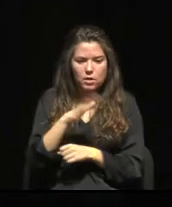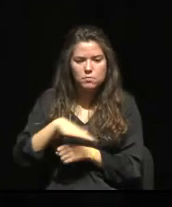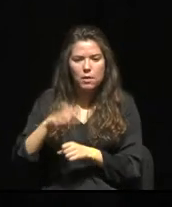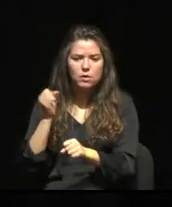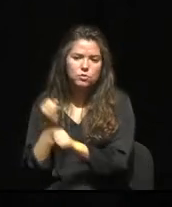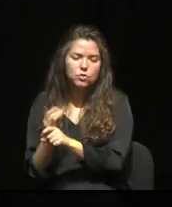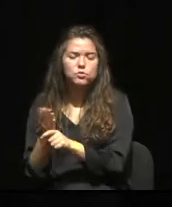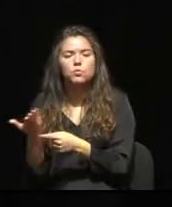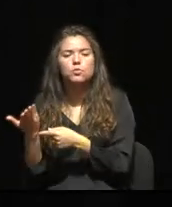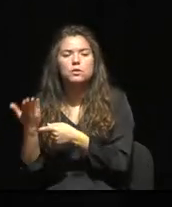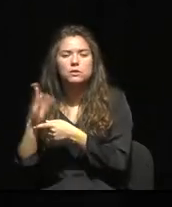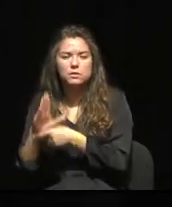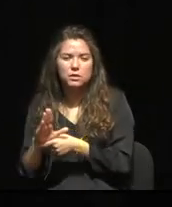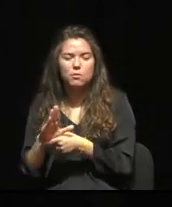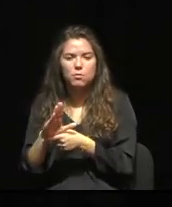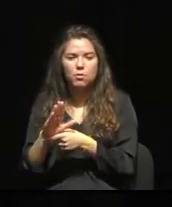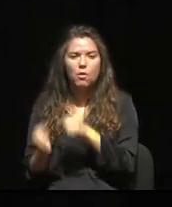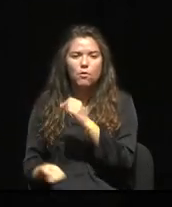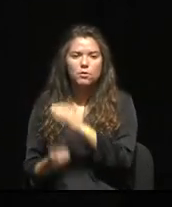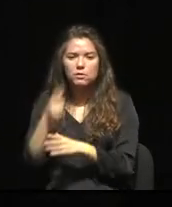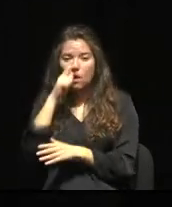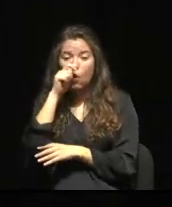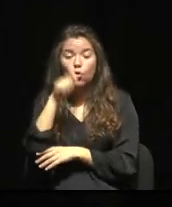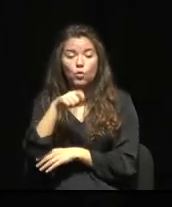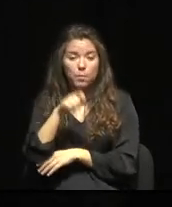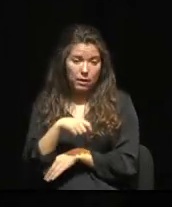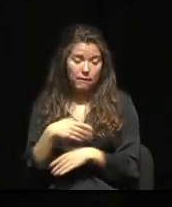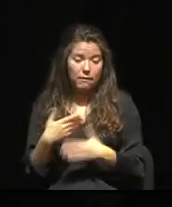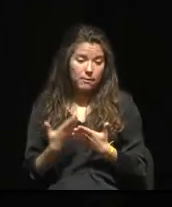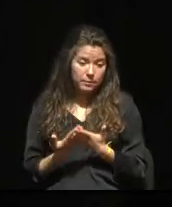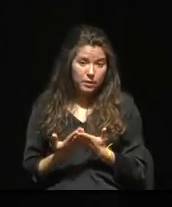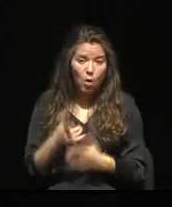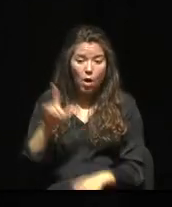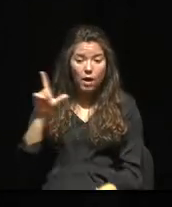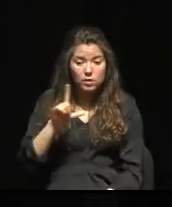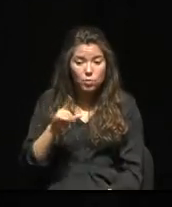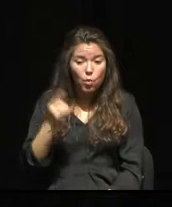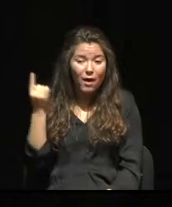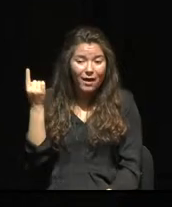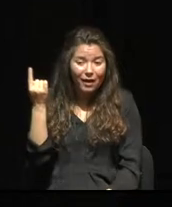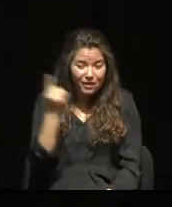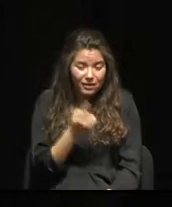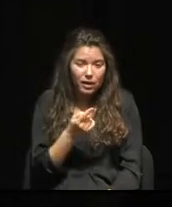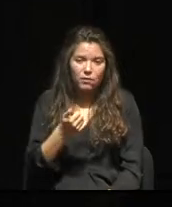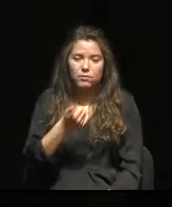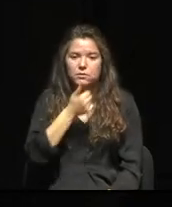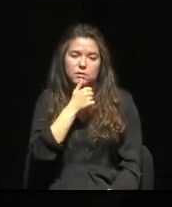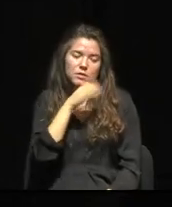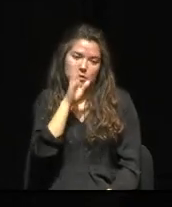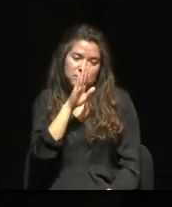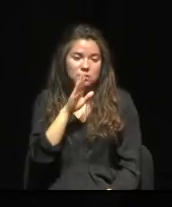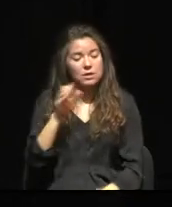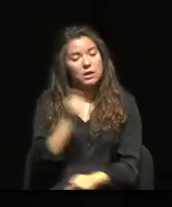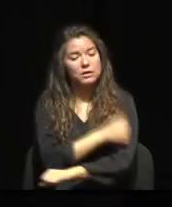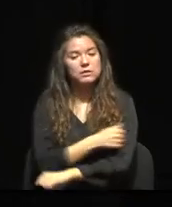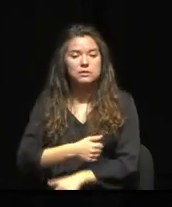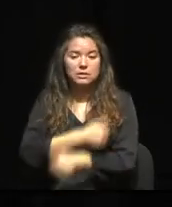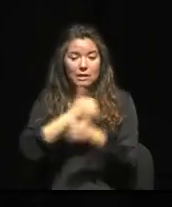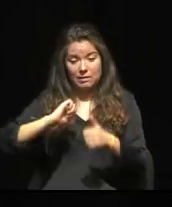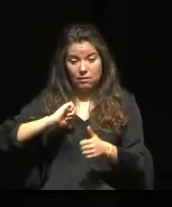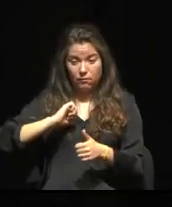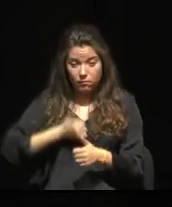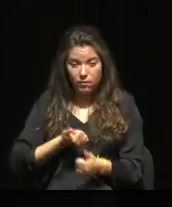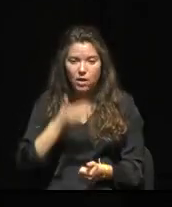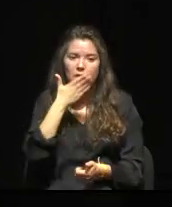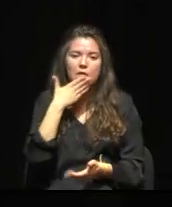da cidade Como é o exemplo da Fundação Carlos buen Lisboa deve decidir se quer ser uma cidade verde e sustentável